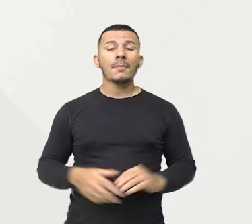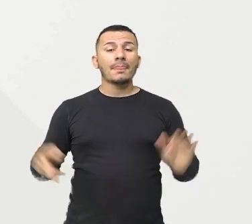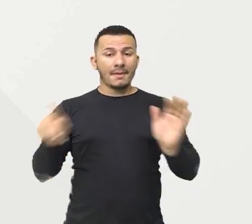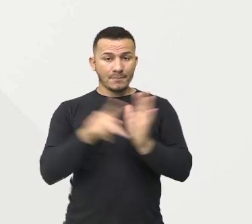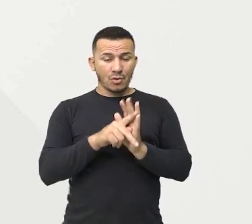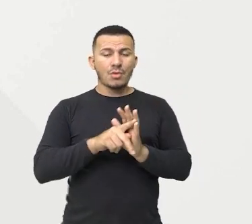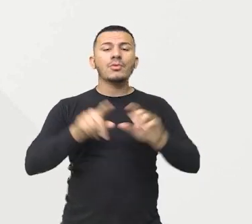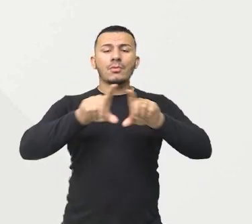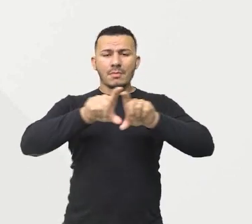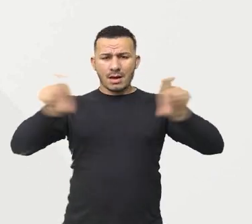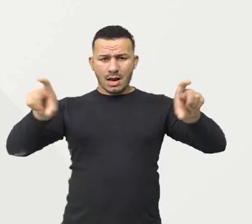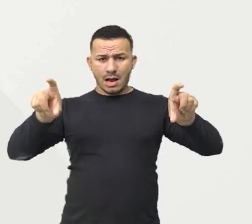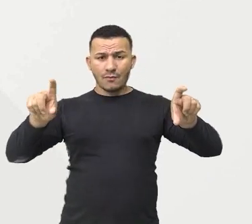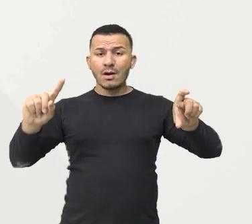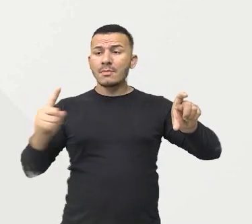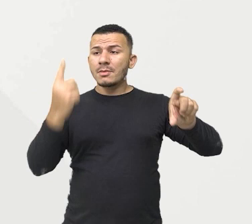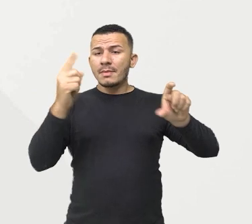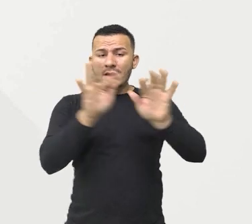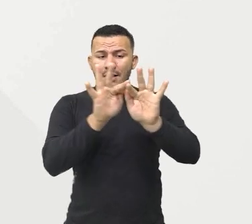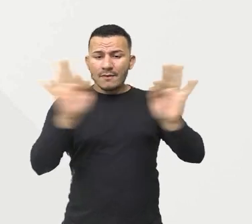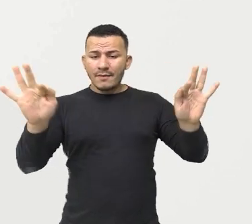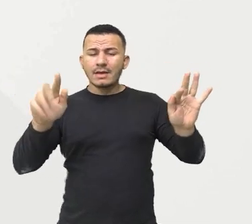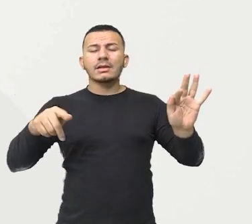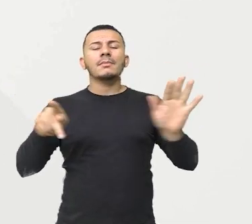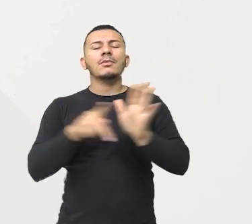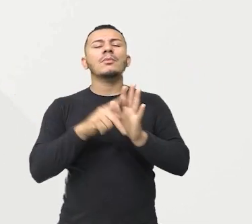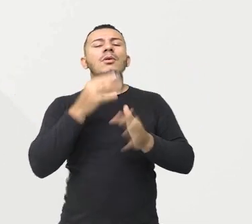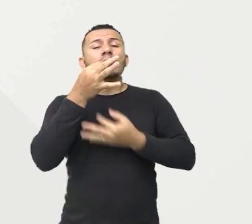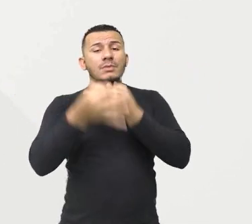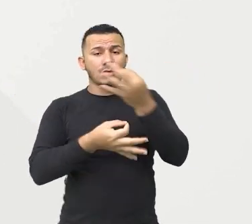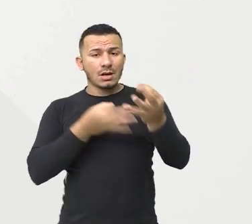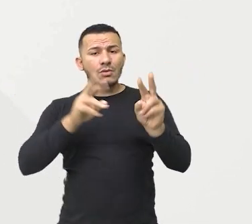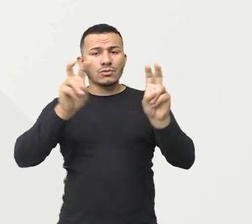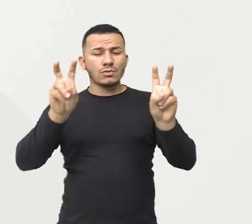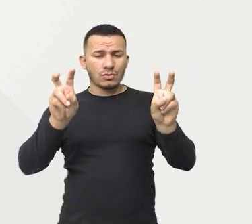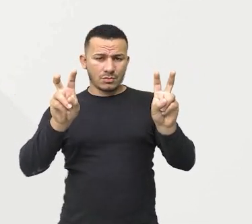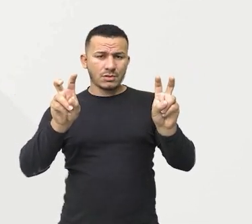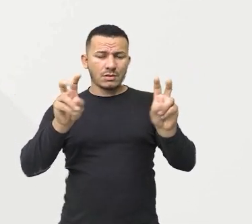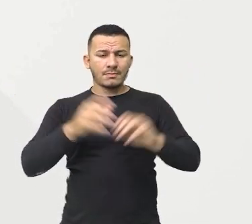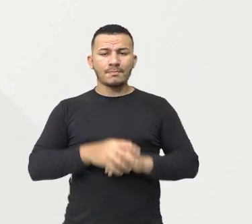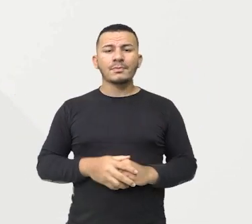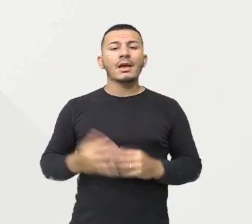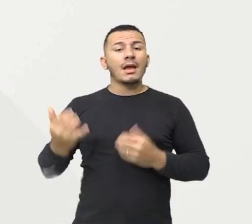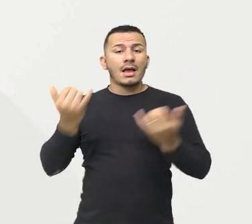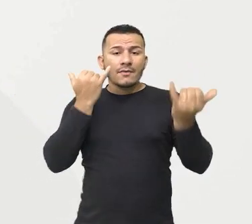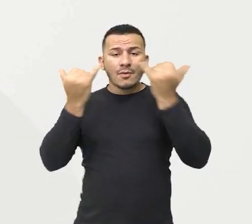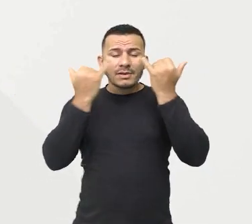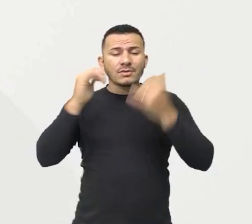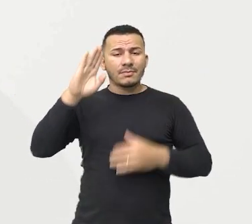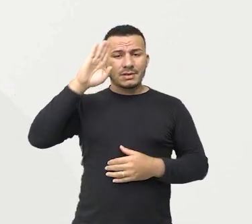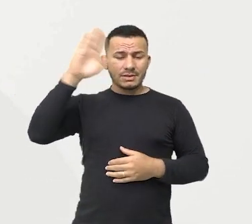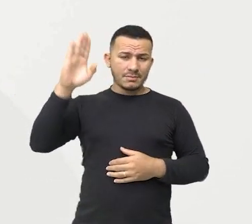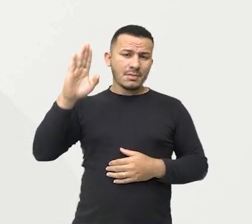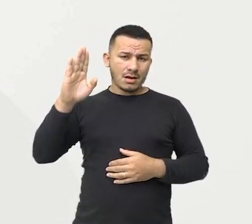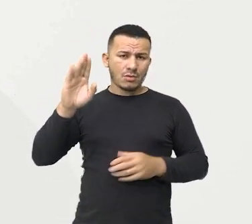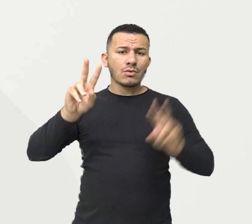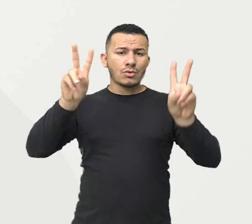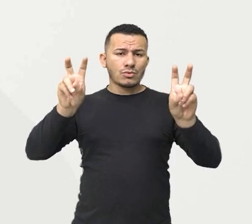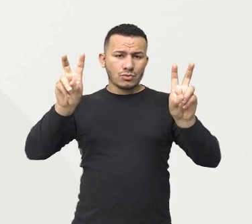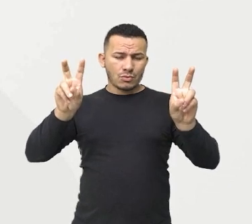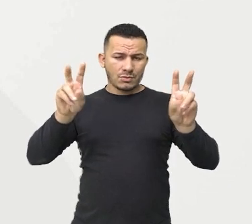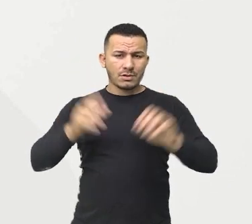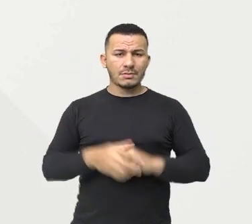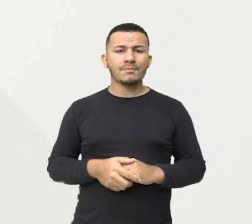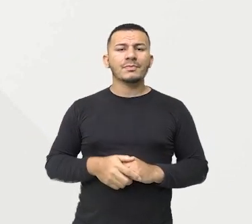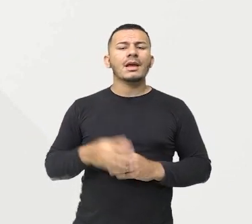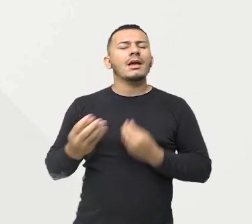que apresenta a opinião sobre o tema, a informação principal sobre o tema, a opinião que eu quero defender sobre